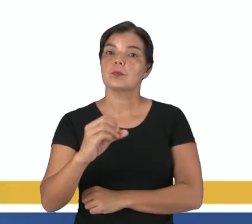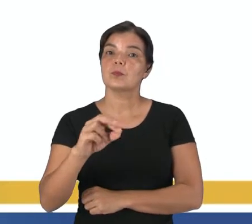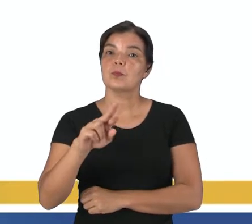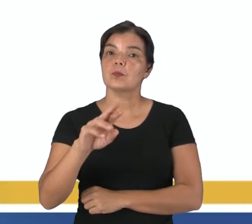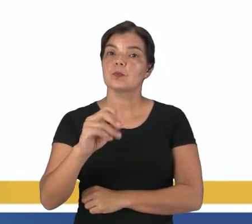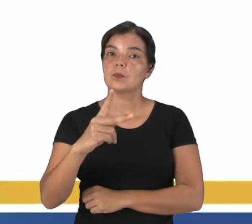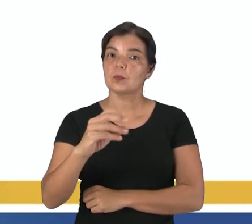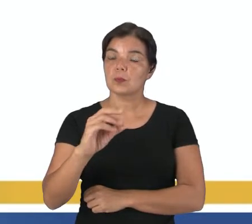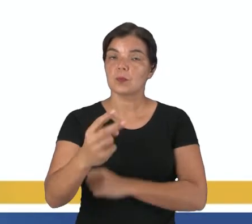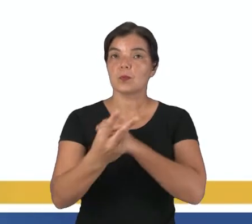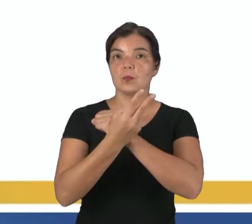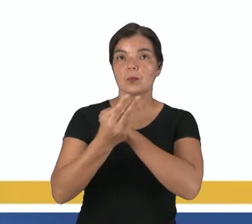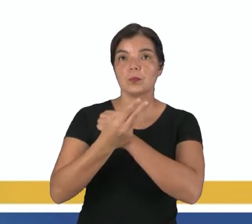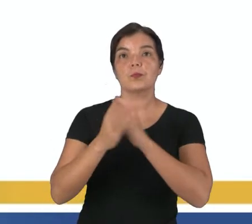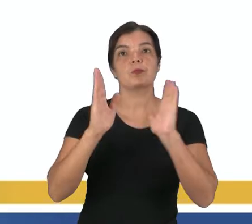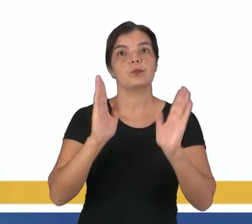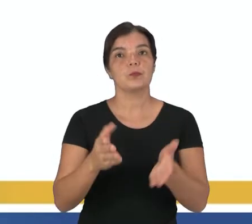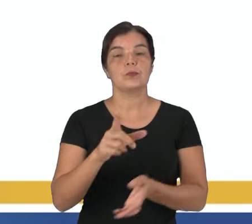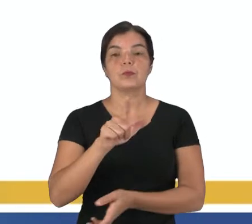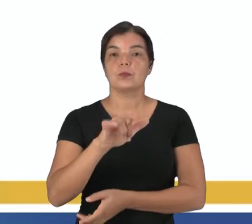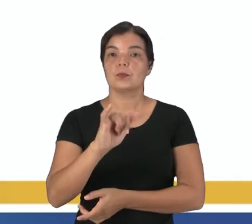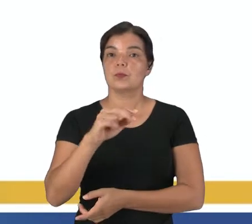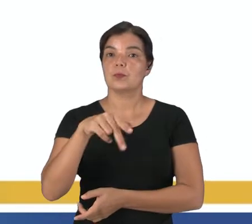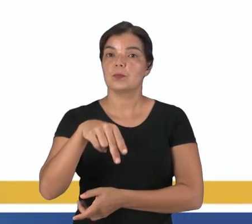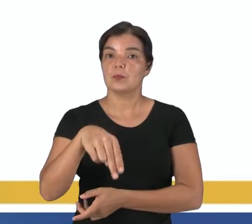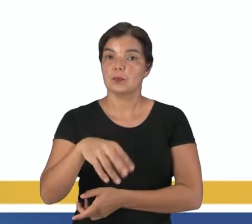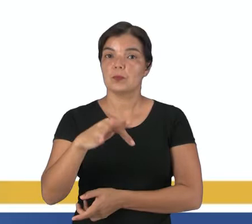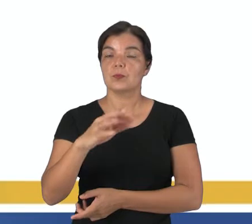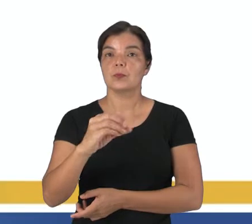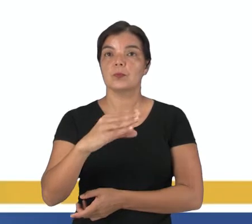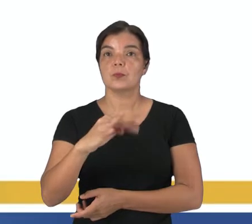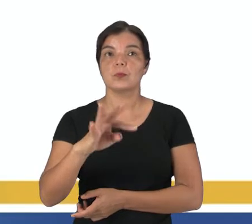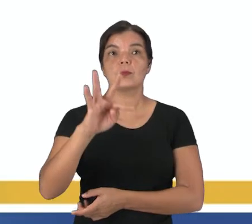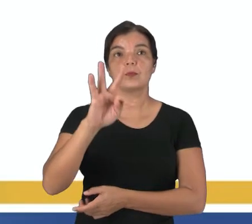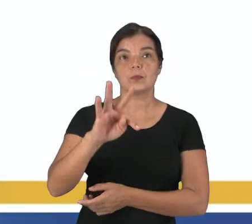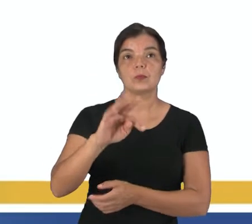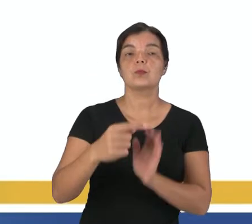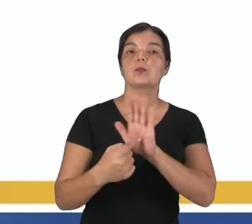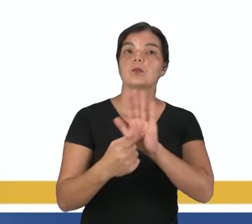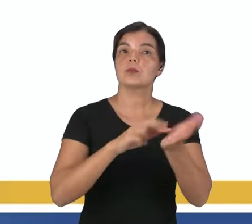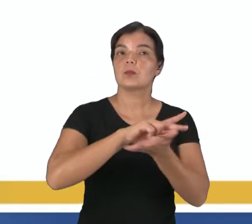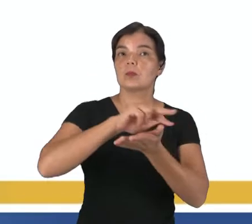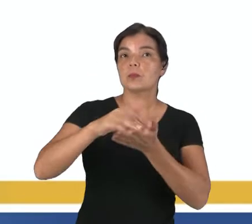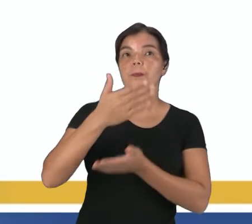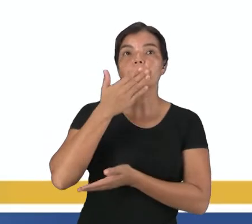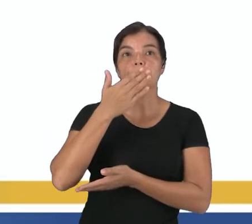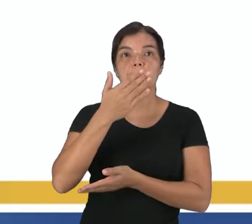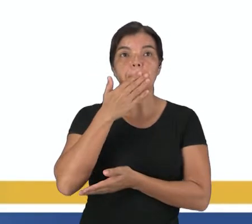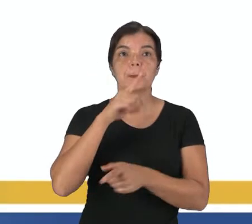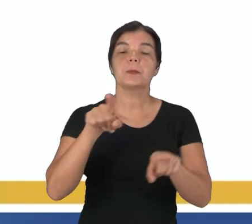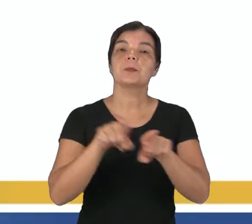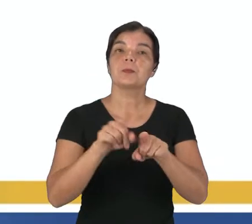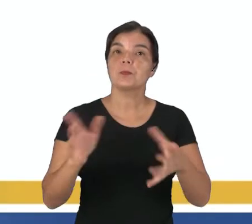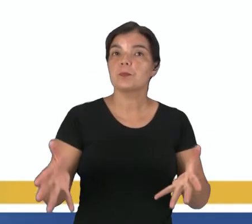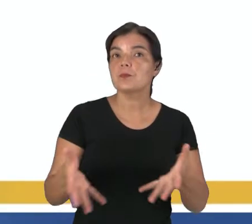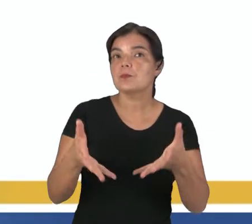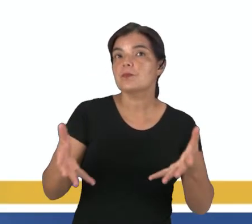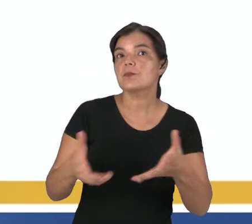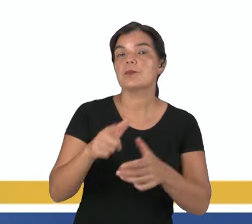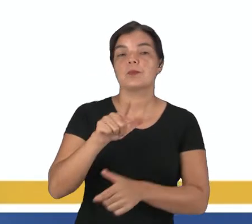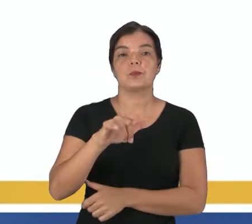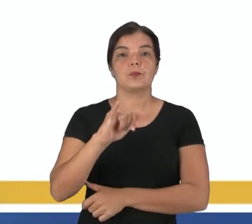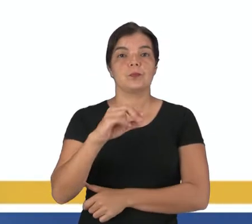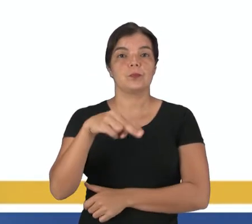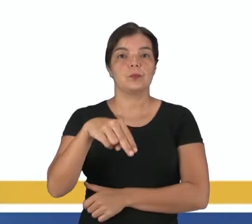dos anticorpos. Já os linfócitos T, eles apresentam vários tipos, né? Eles têm alguns tipos que vão ser